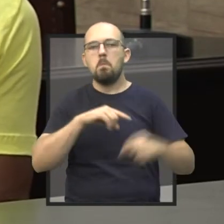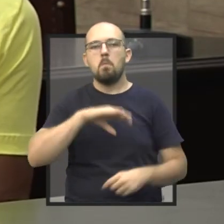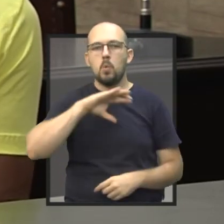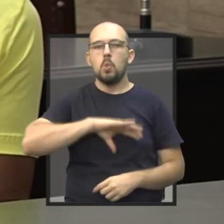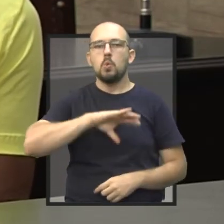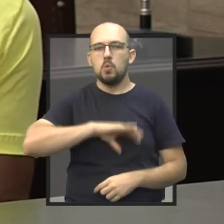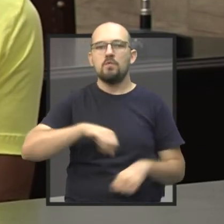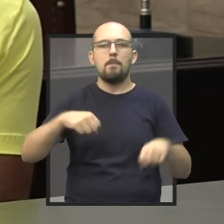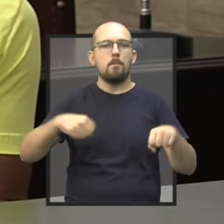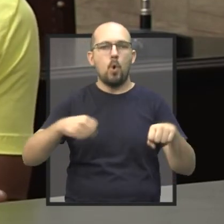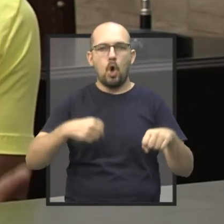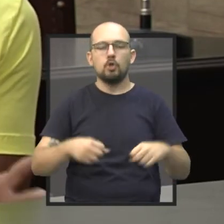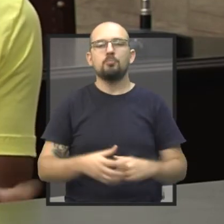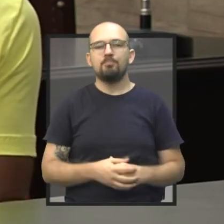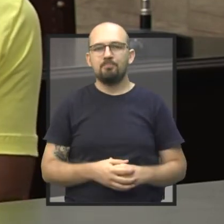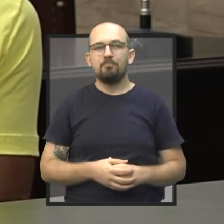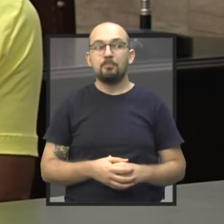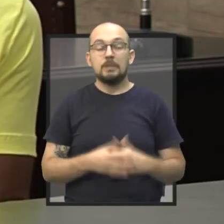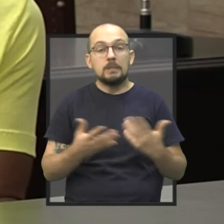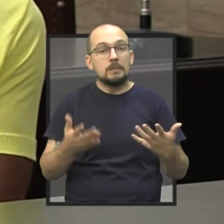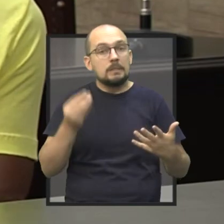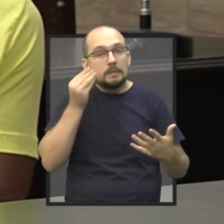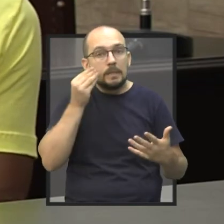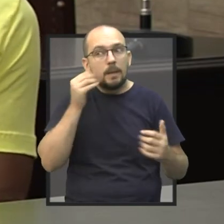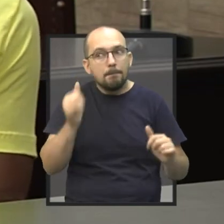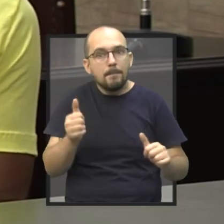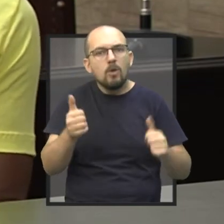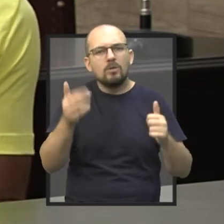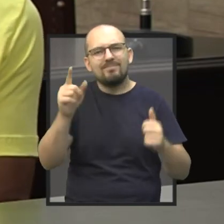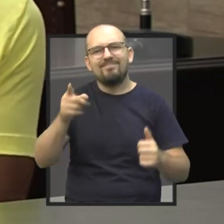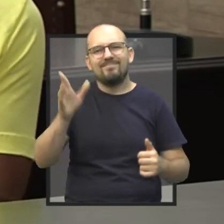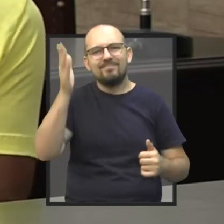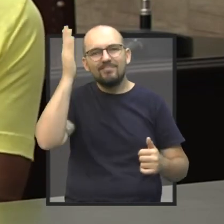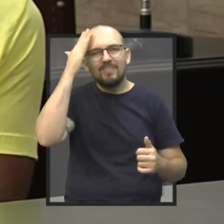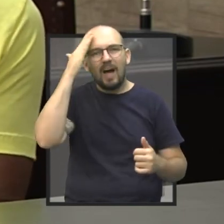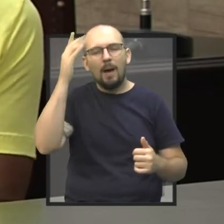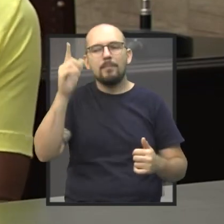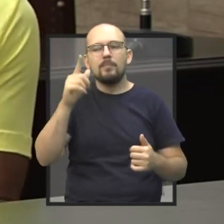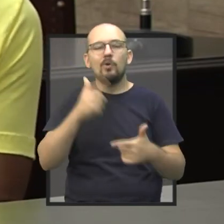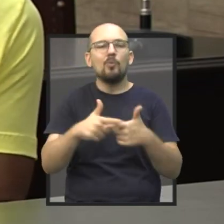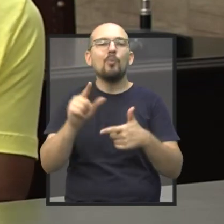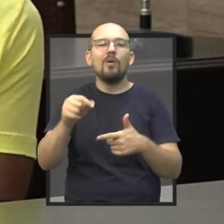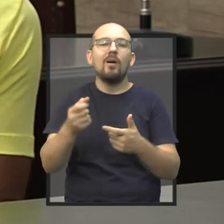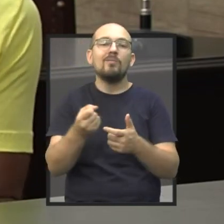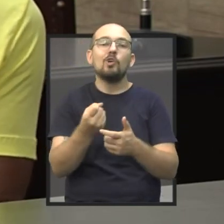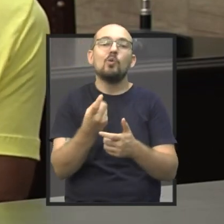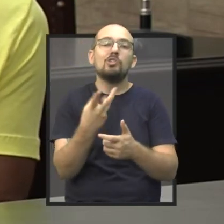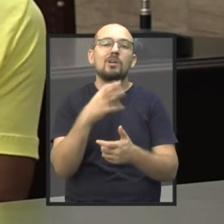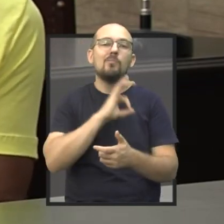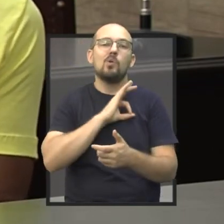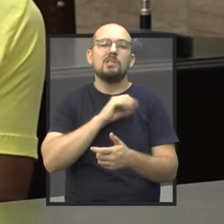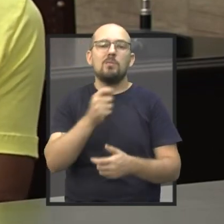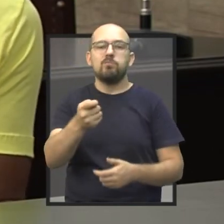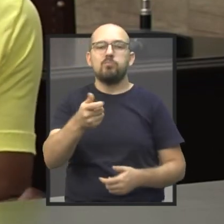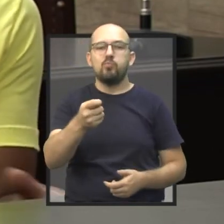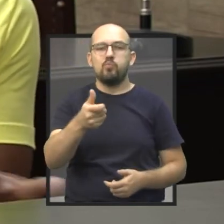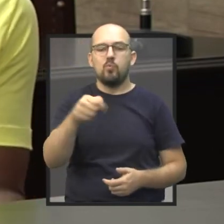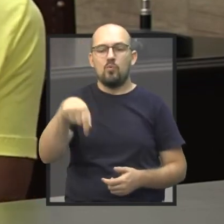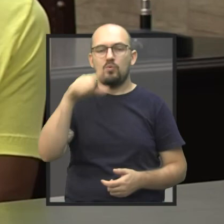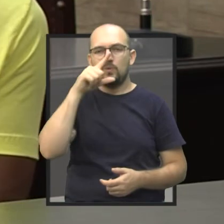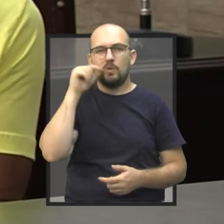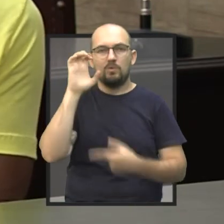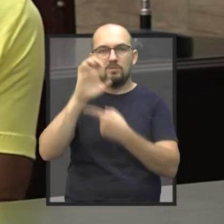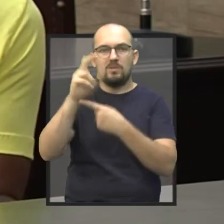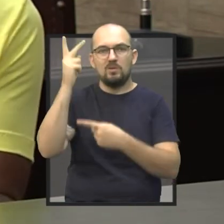também. E a gente tenta melhorando. A gente sabe, parece que tem uma dificuldade, uma defasagem de soldados aqui em Jaú,